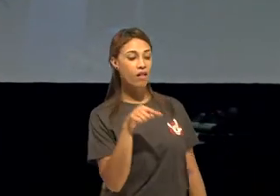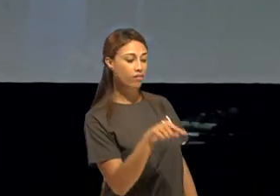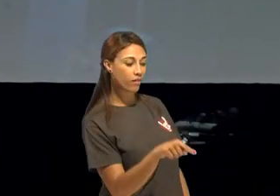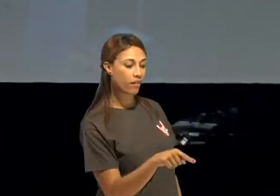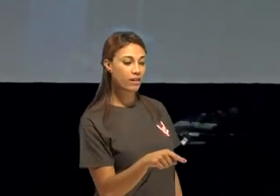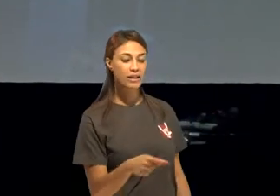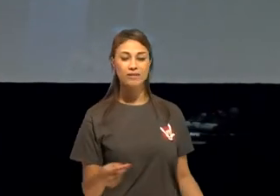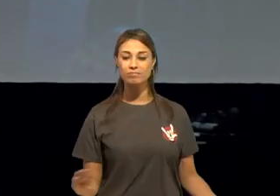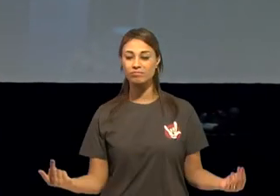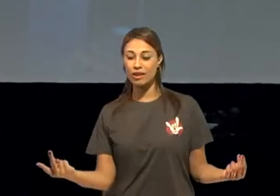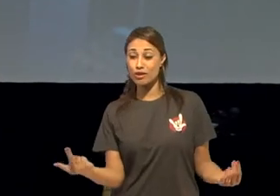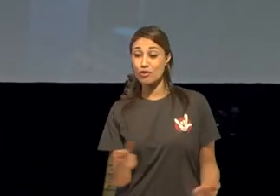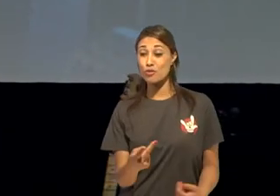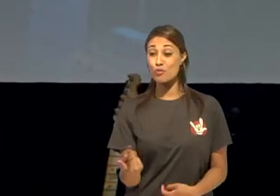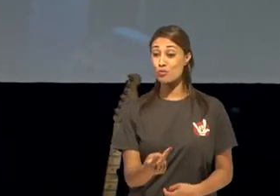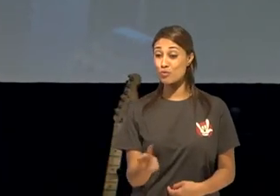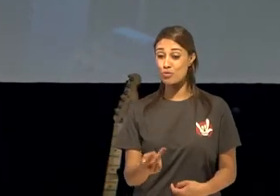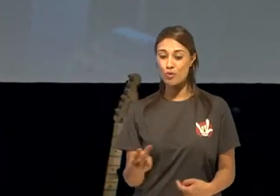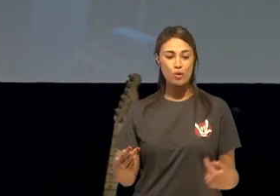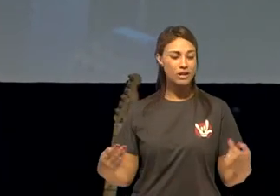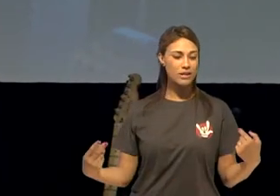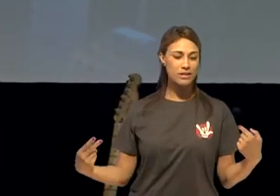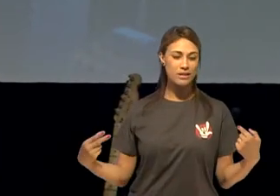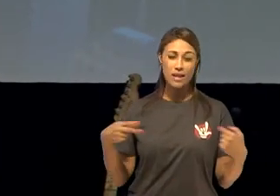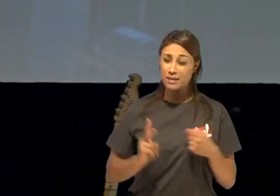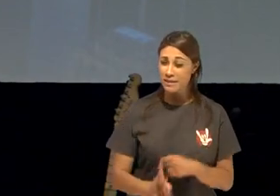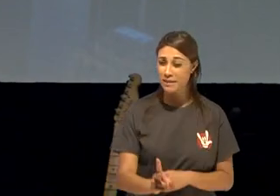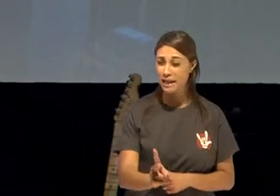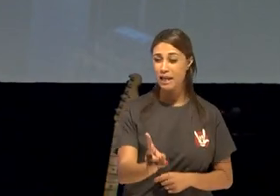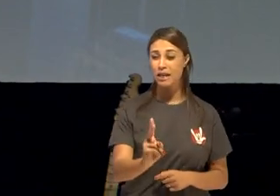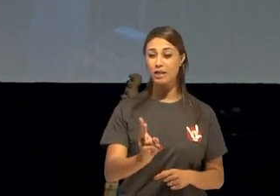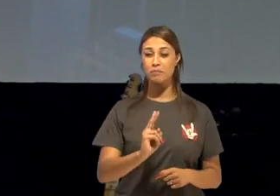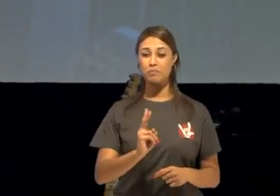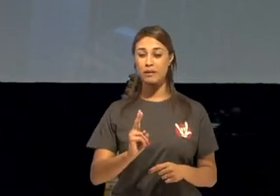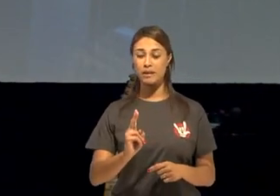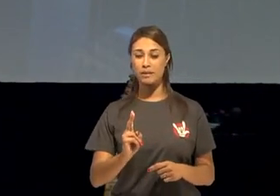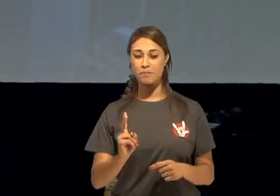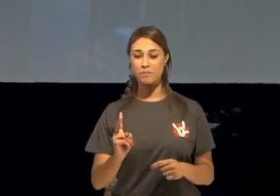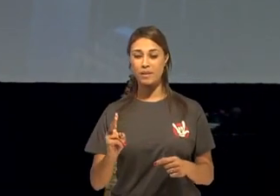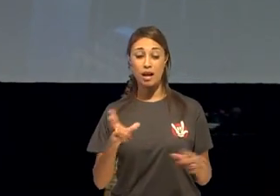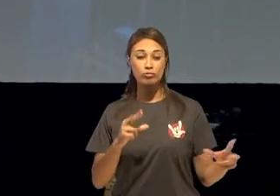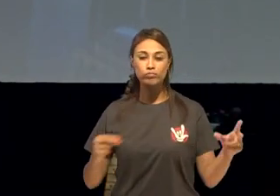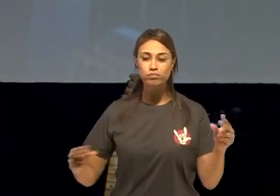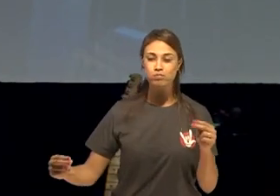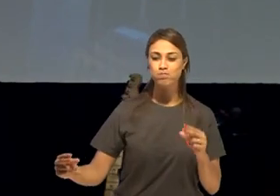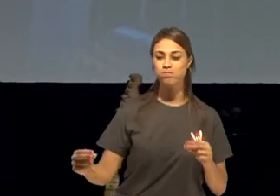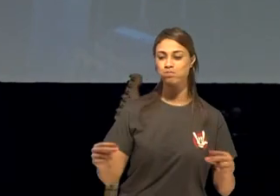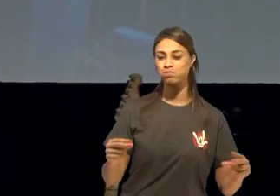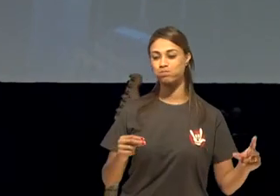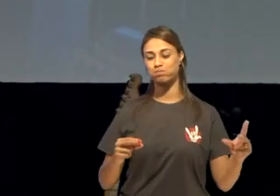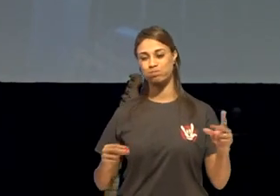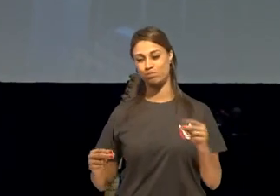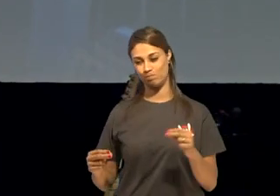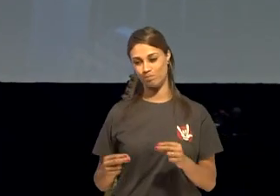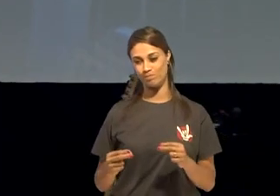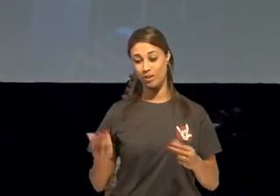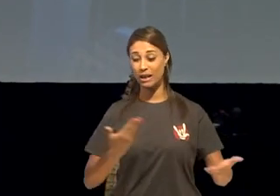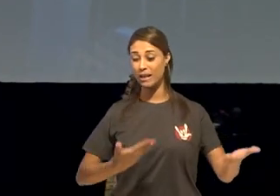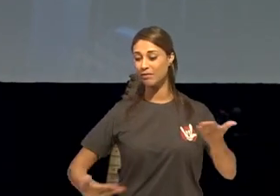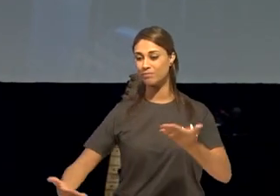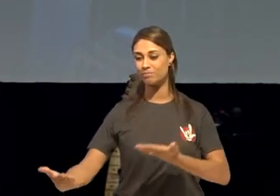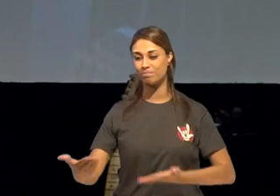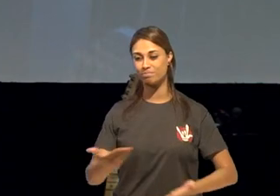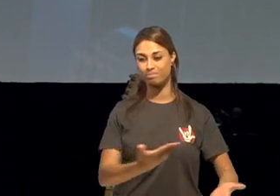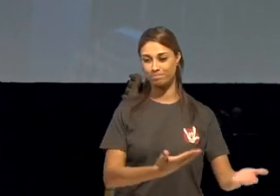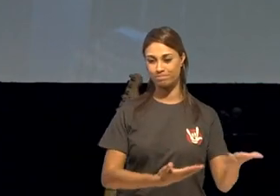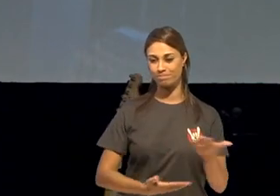nosso irmão Timóteo, ou seja, Timóteo estava do lado dele escrevendo a carta. Então, meus irmãos, você consegue imaginar?